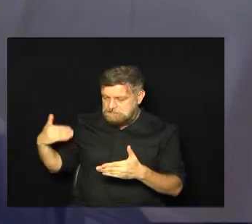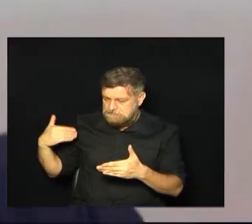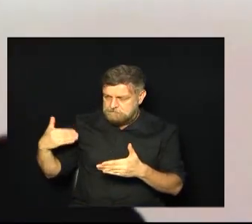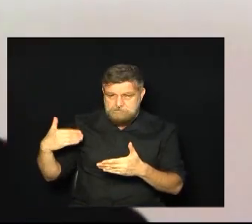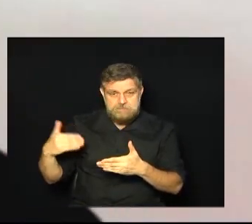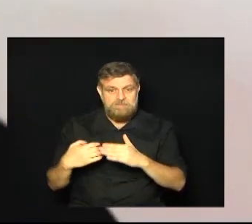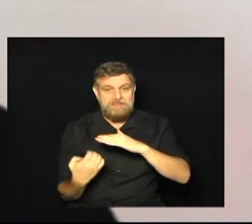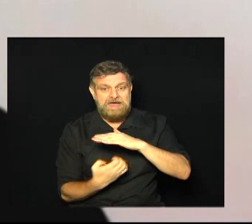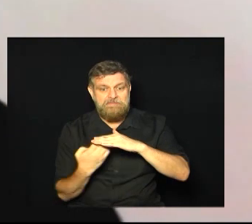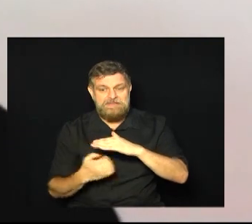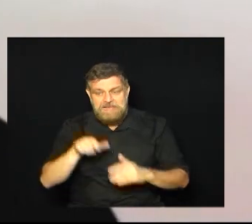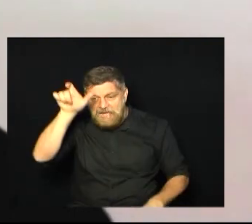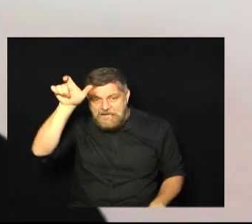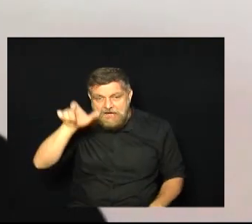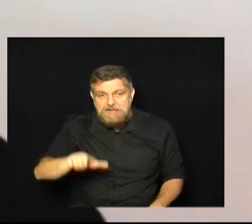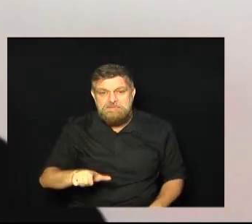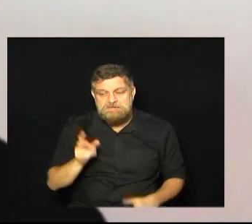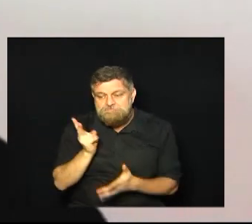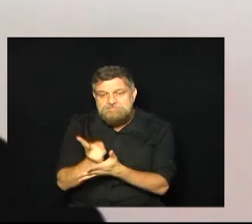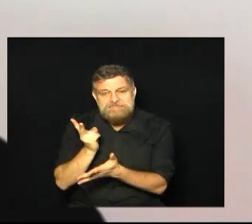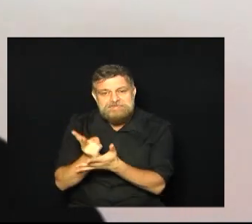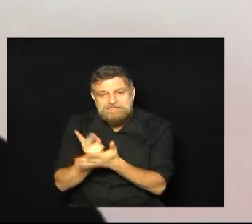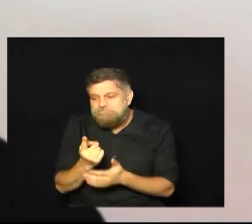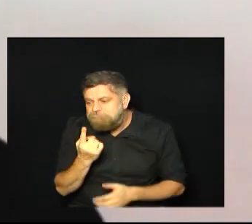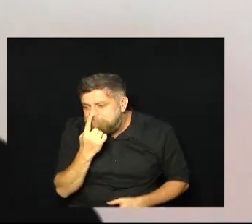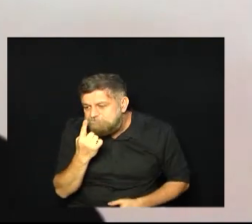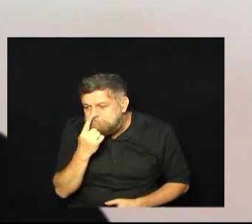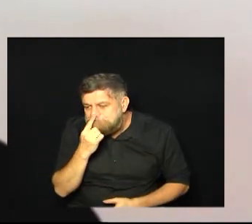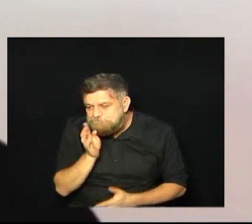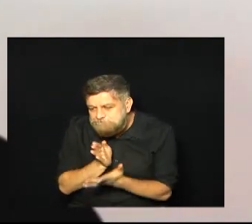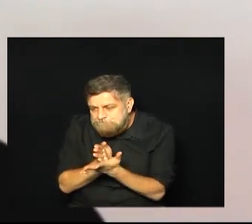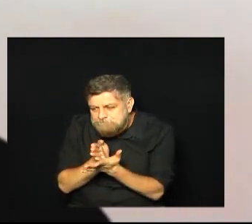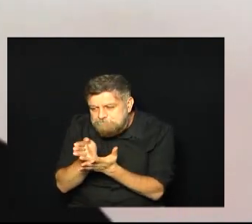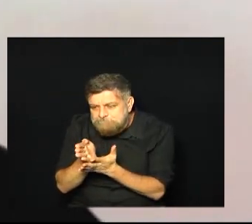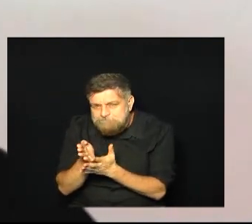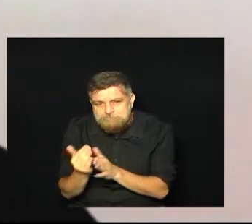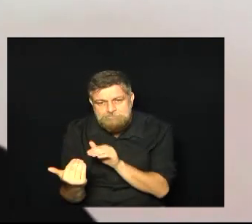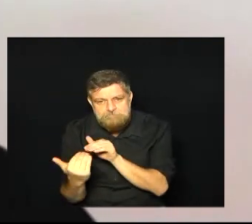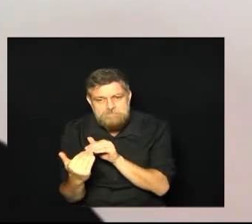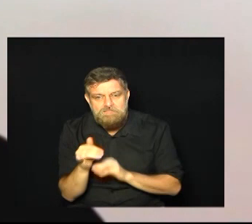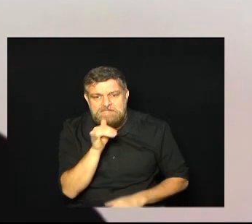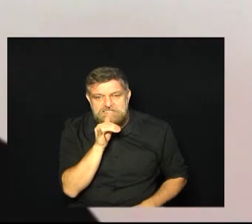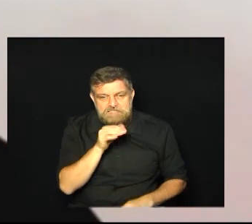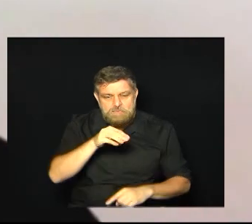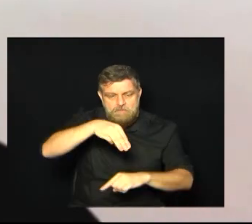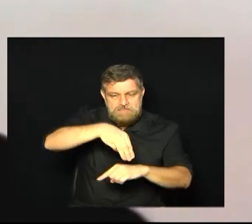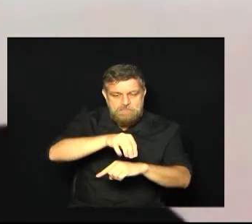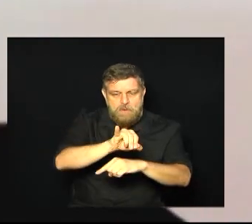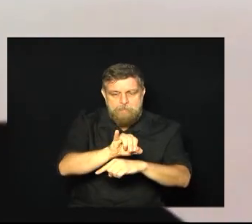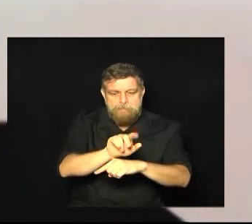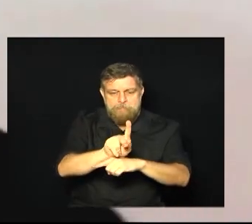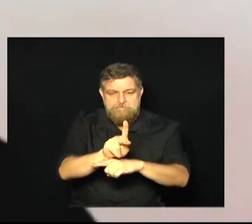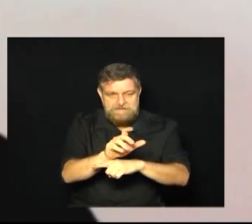quê? A fidelidade, consiga a fidelidade daquele cliente. Então, por exemplo, no caso de milhas, a pessoa